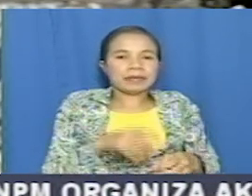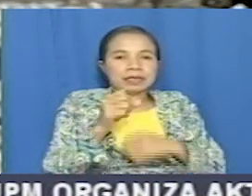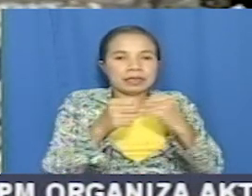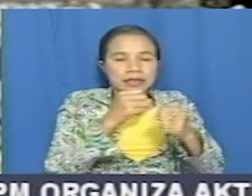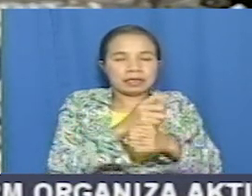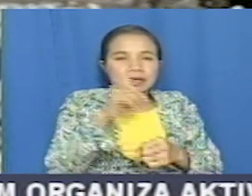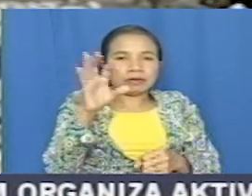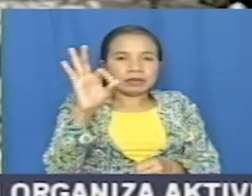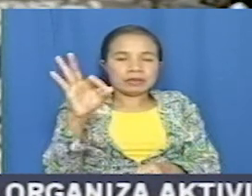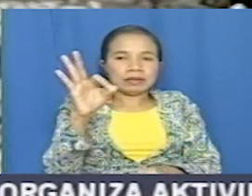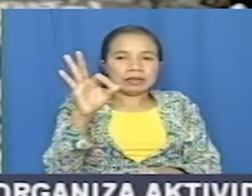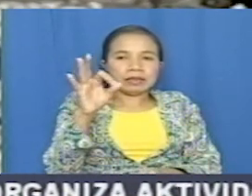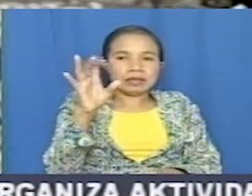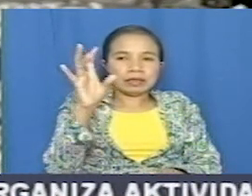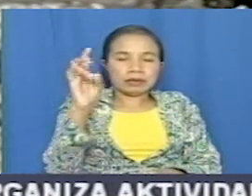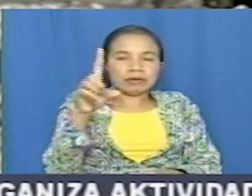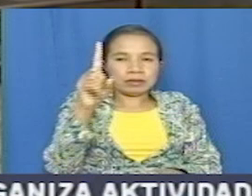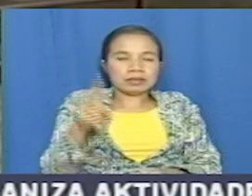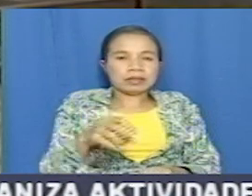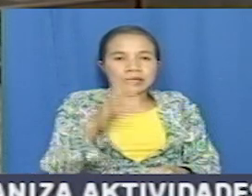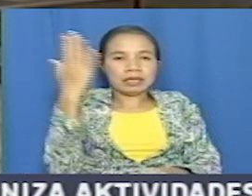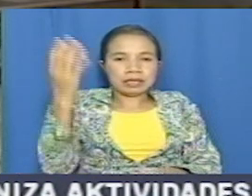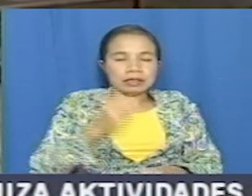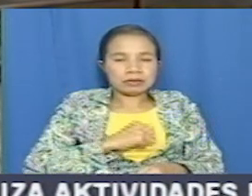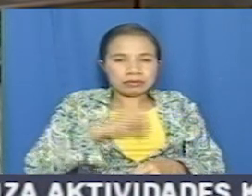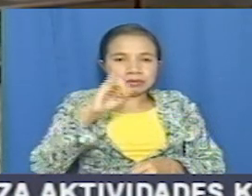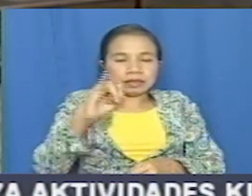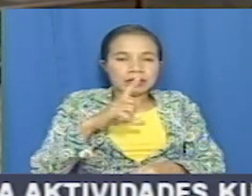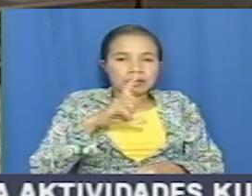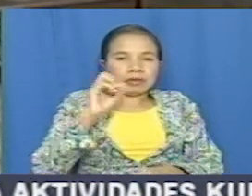resin ida iha suai loro. Nuno Saldanha, Julio de Jesus, na reportagem.